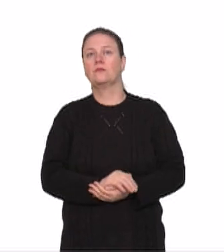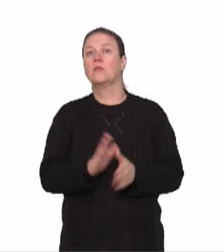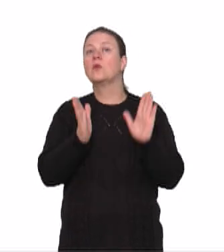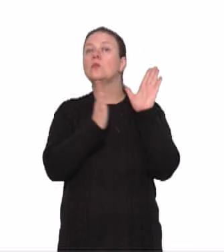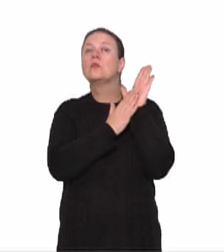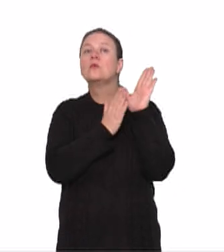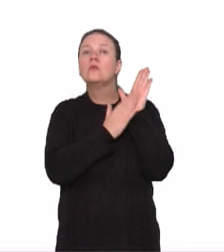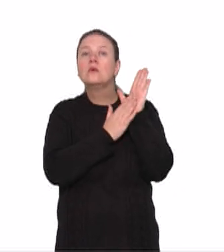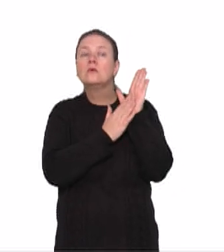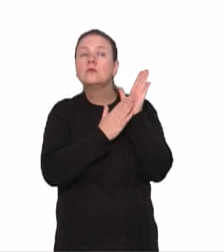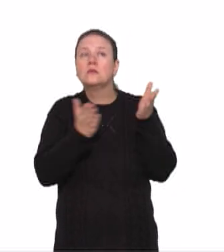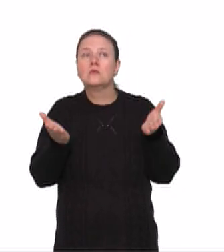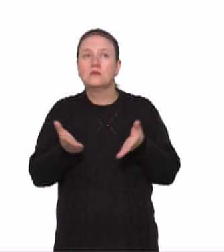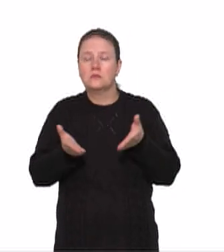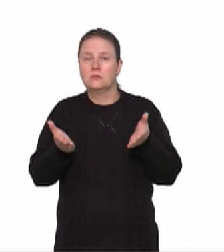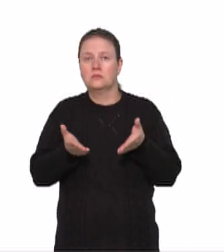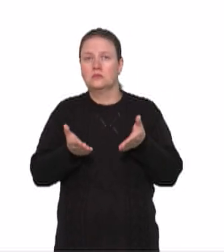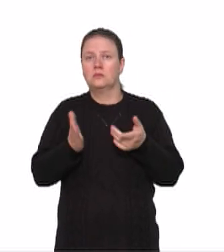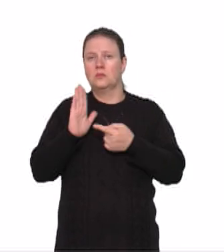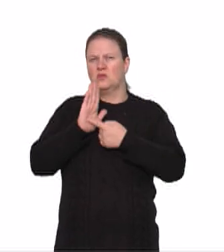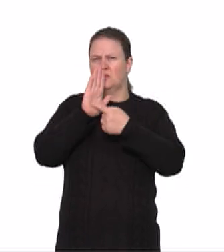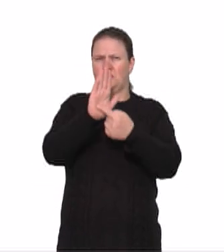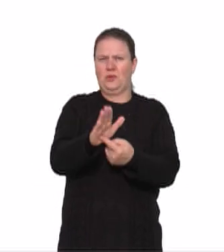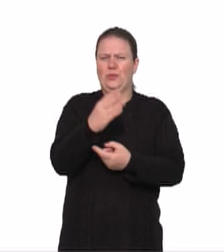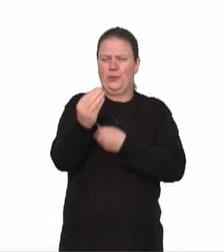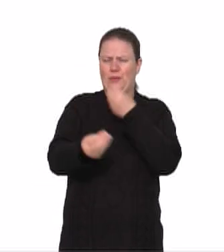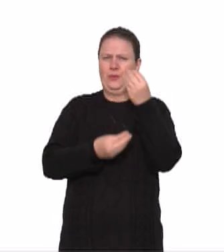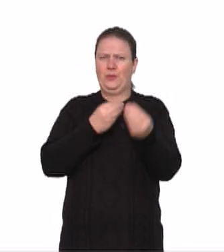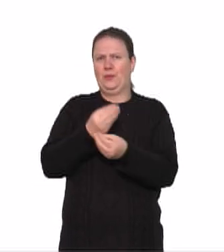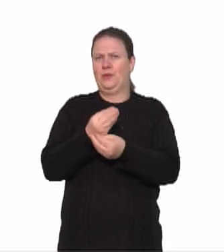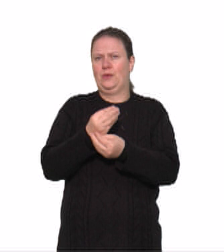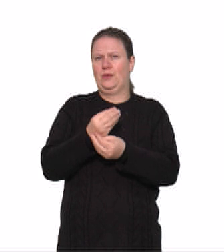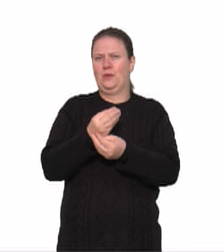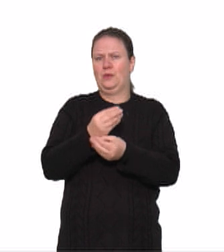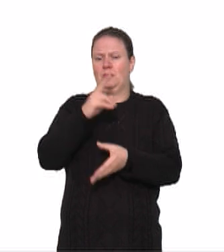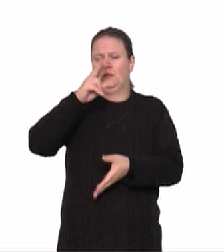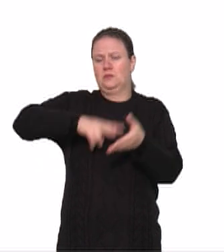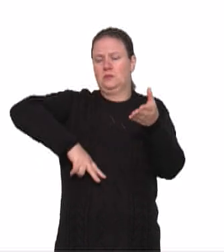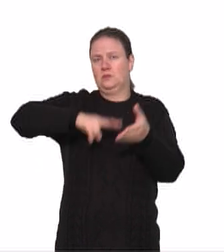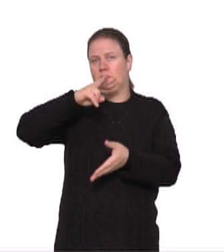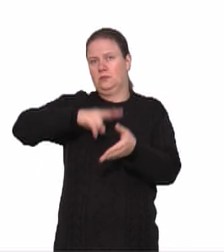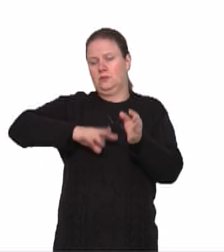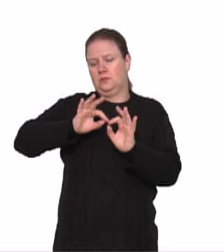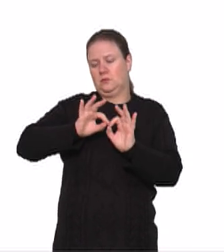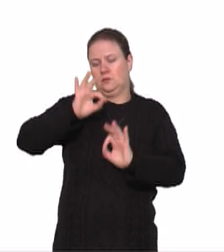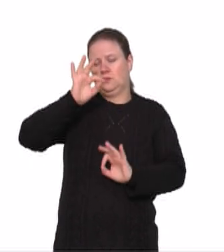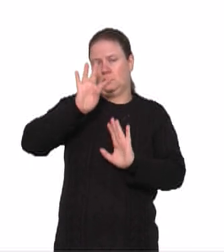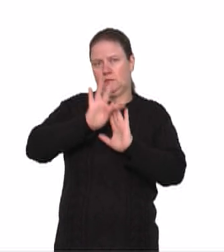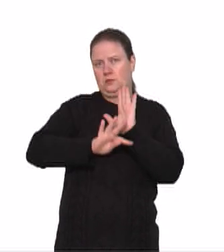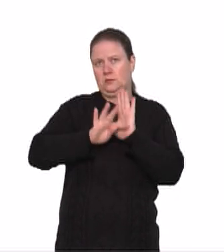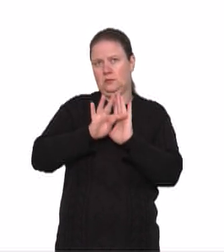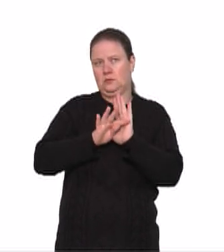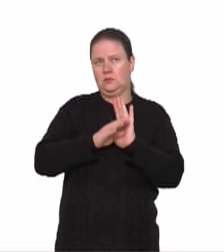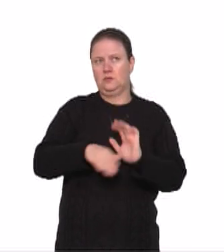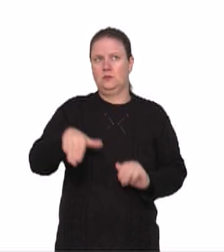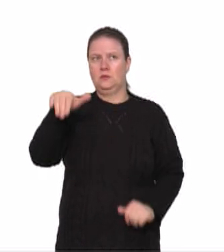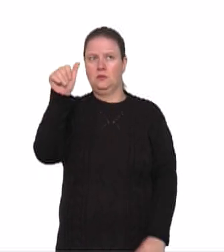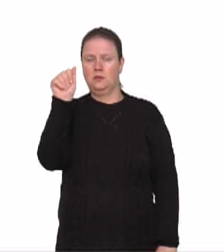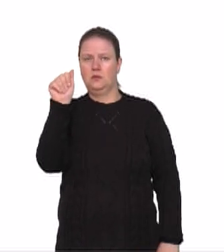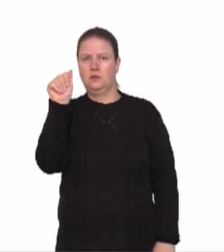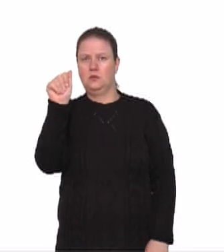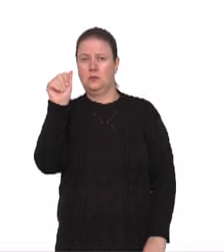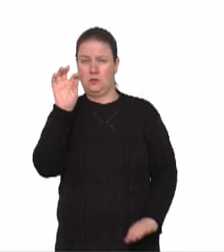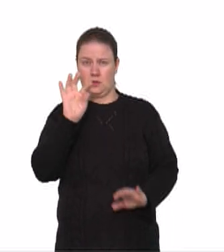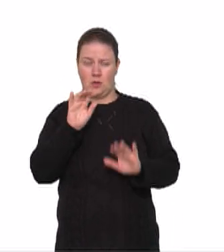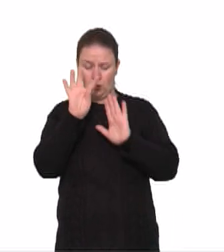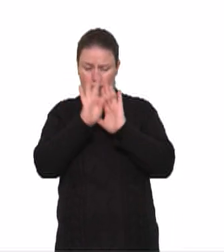agora, pensando na questão. Ele se apresenta de que forma para o leitor? Esse fragmento que foi selecionado. Alternativa A, é um